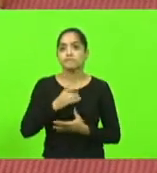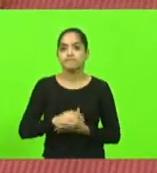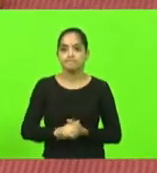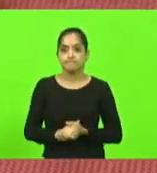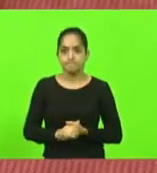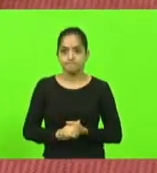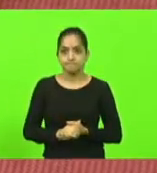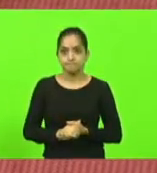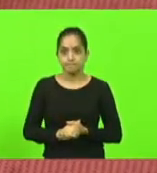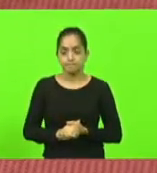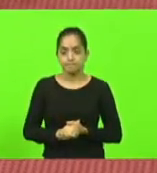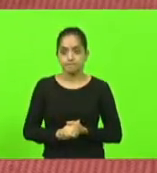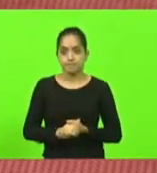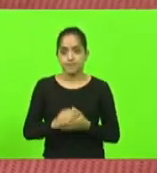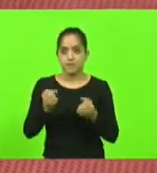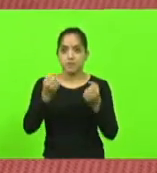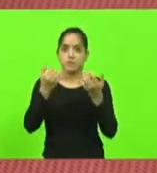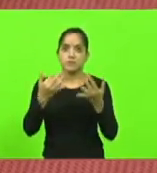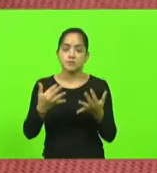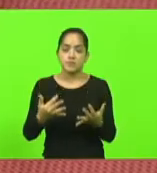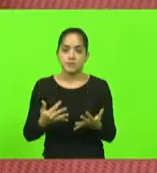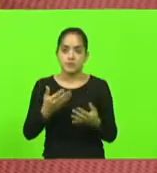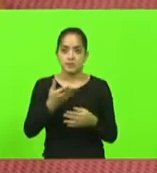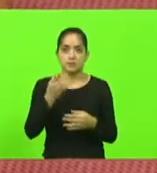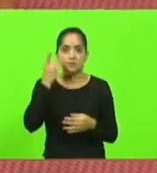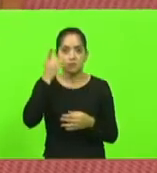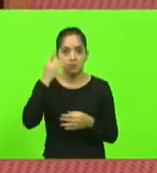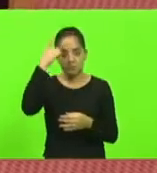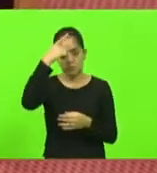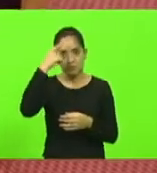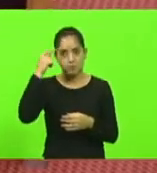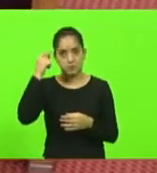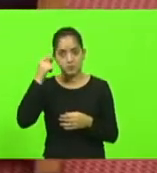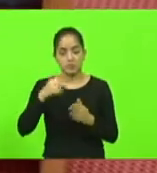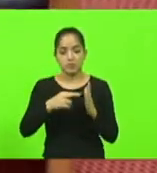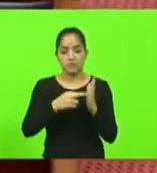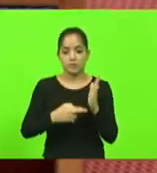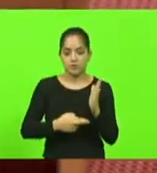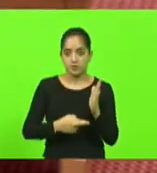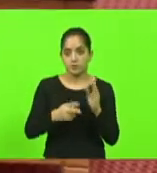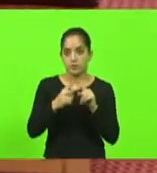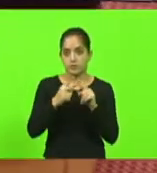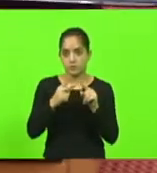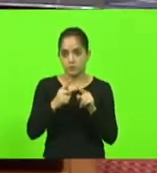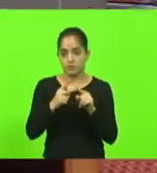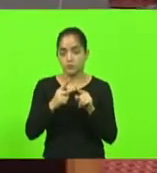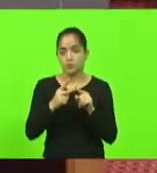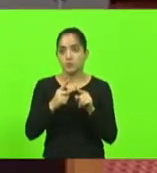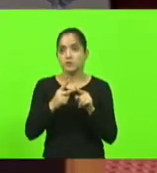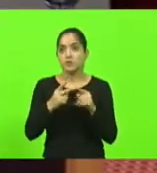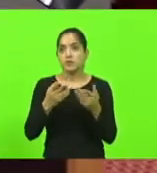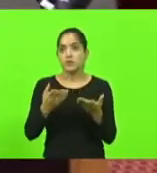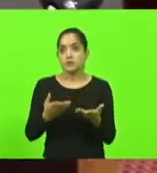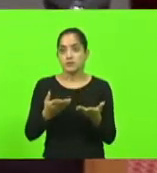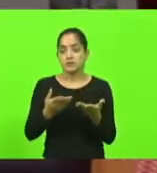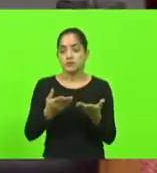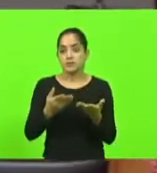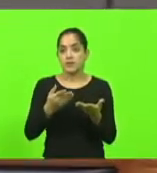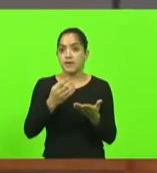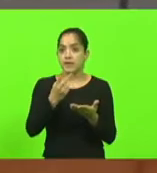esclarecer a bancada e a própria deputada Dirce, foi relator em duas oportunidades. Esse veto